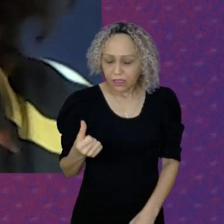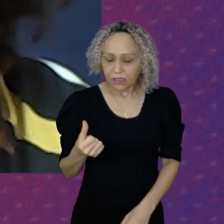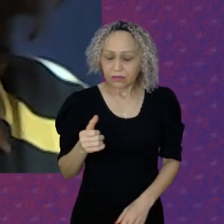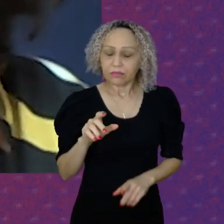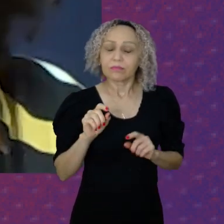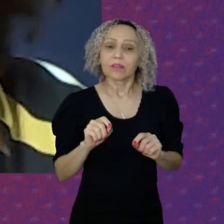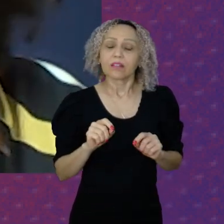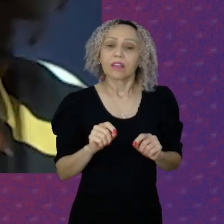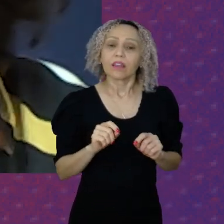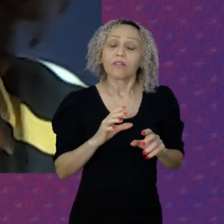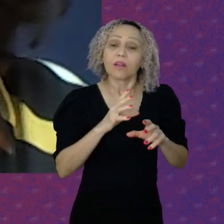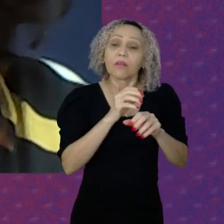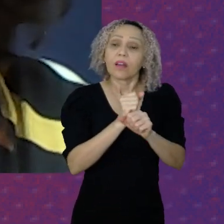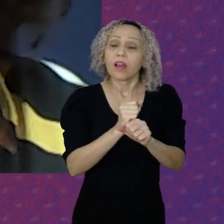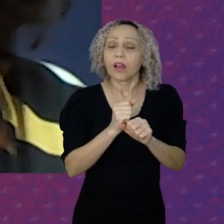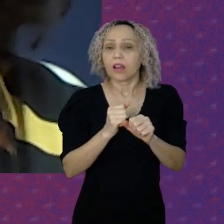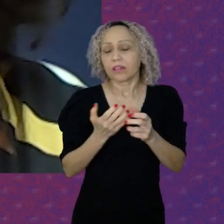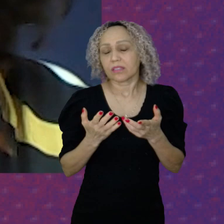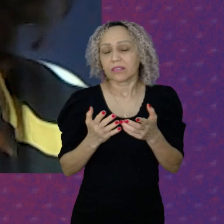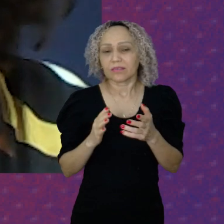para finalizar,